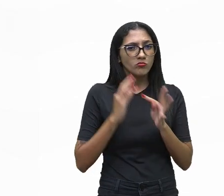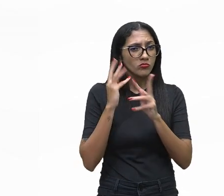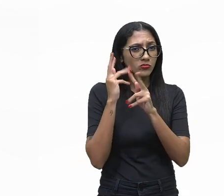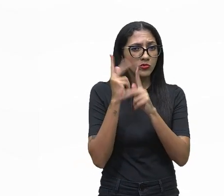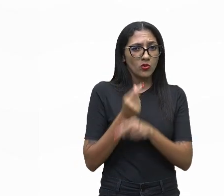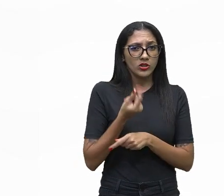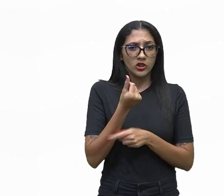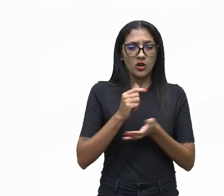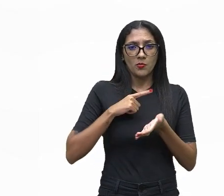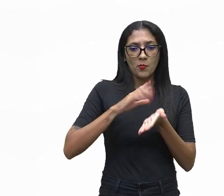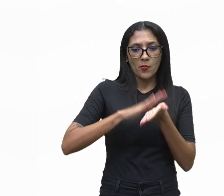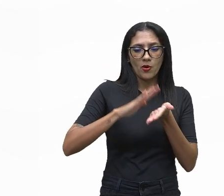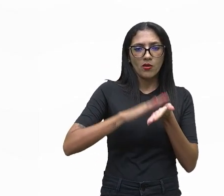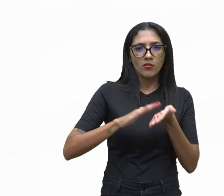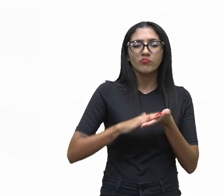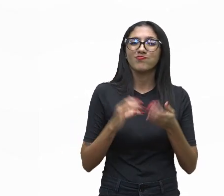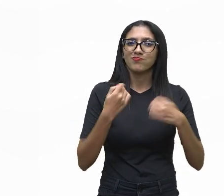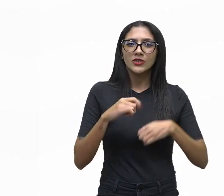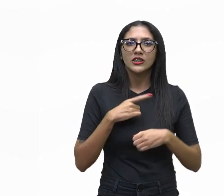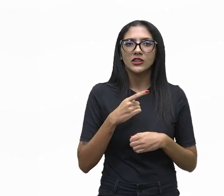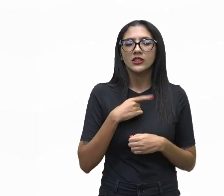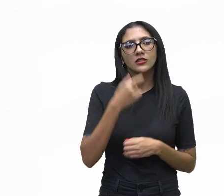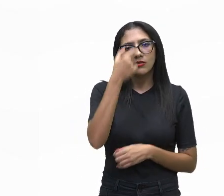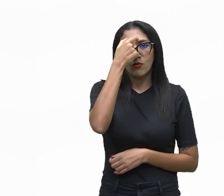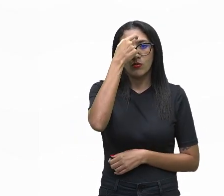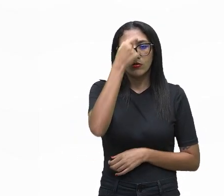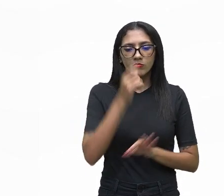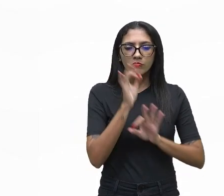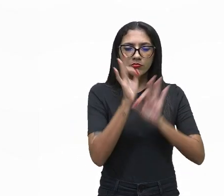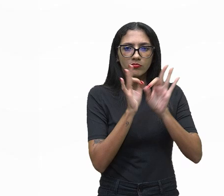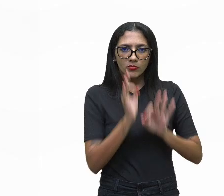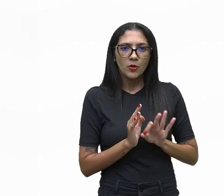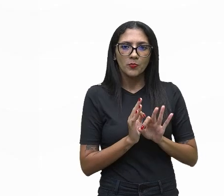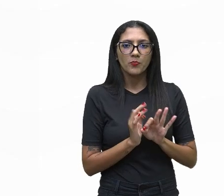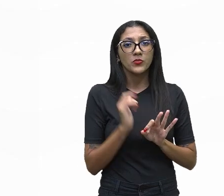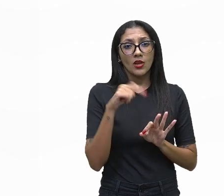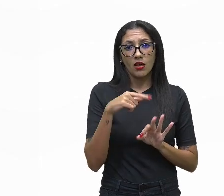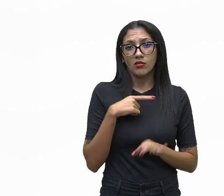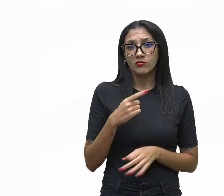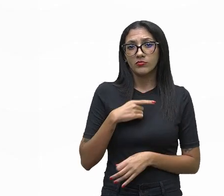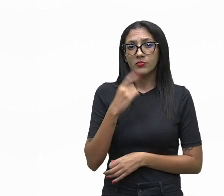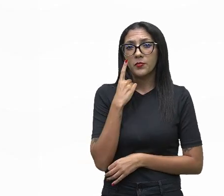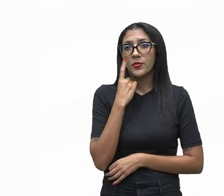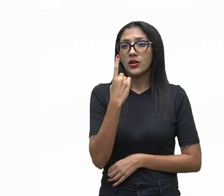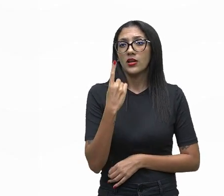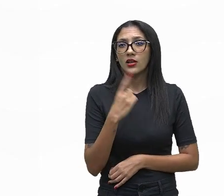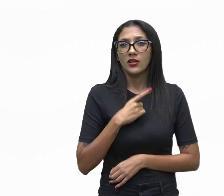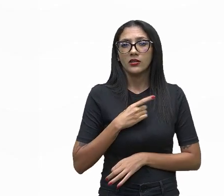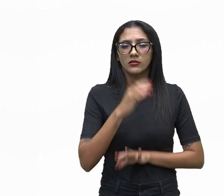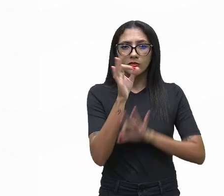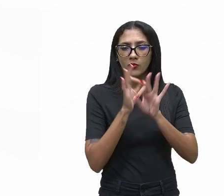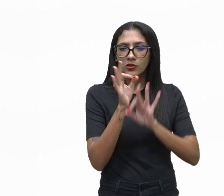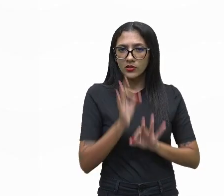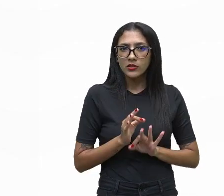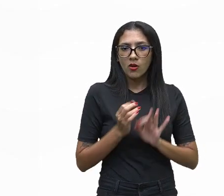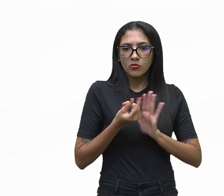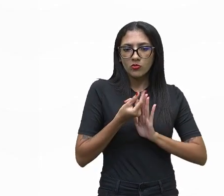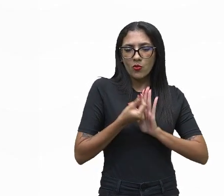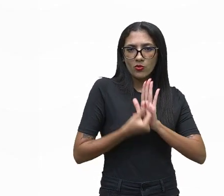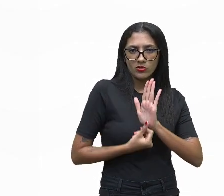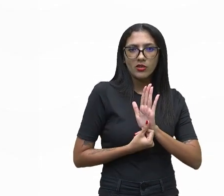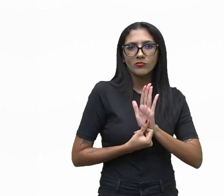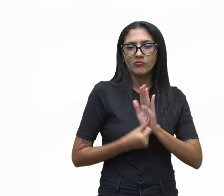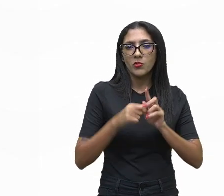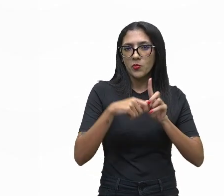você anota. Crie esse hábito. E esse é um ponto interessante para você planejar o seu orçamento